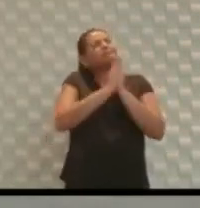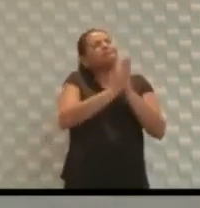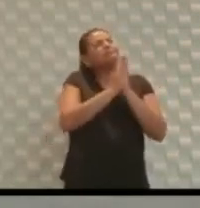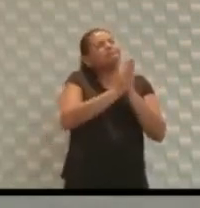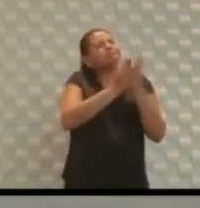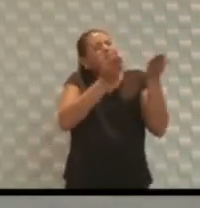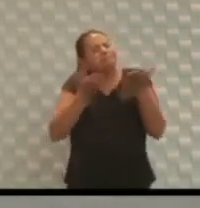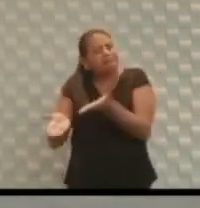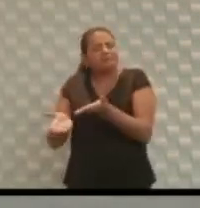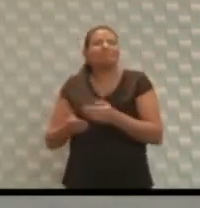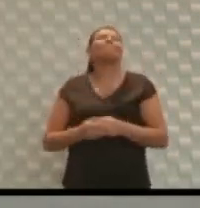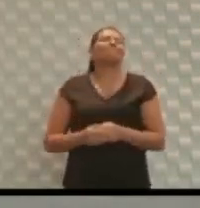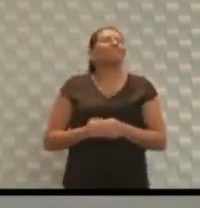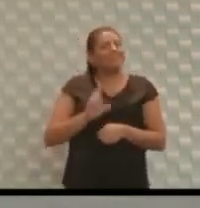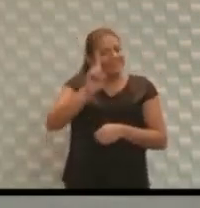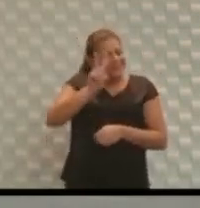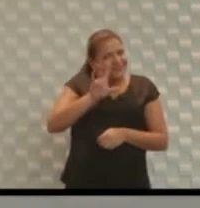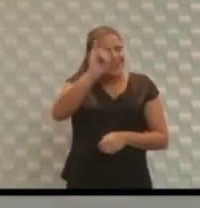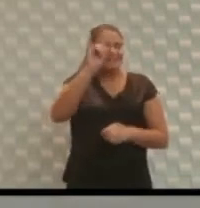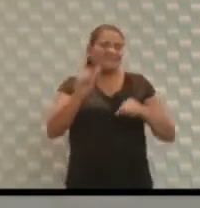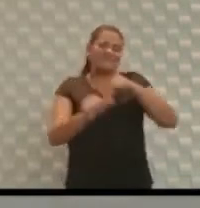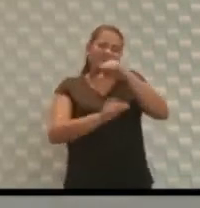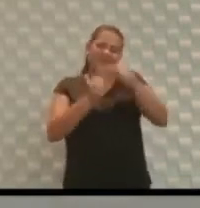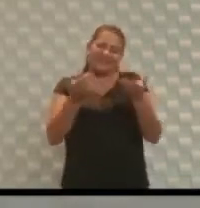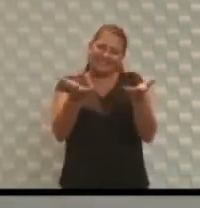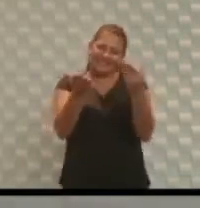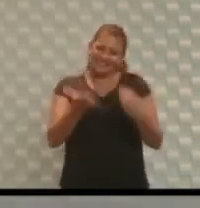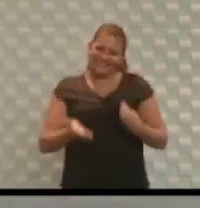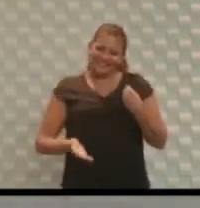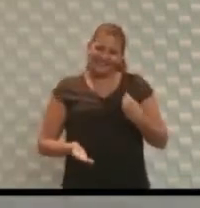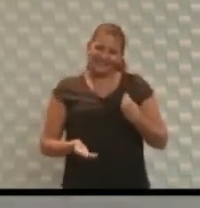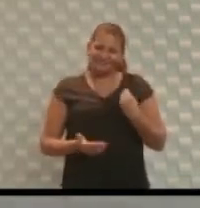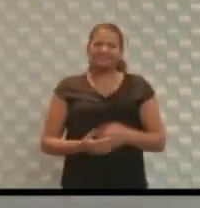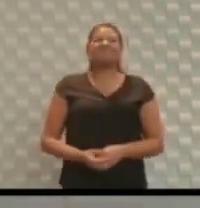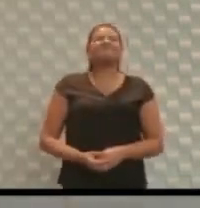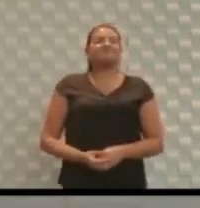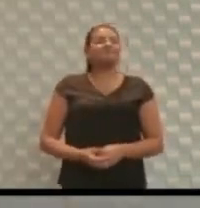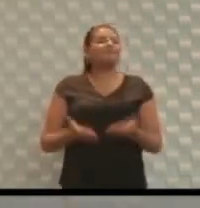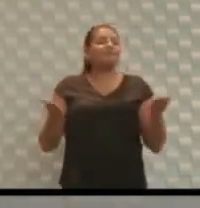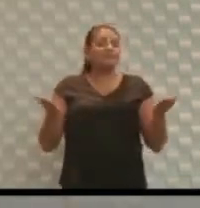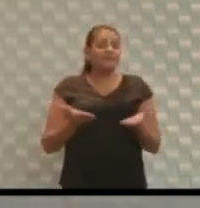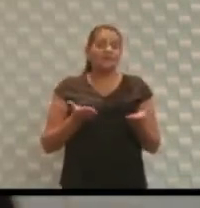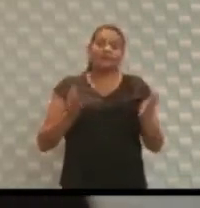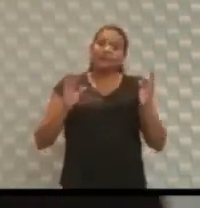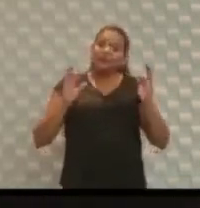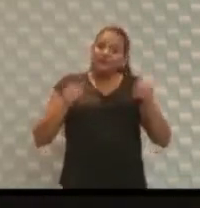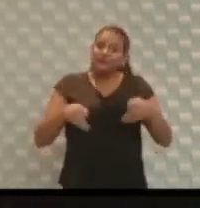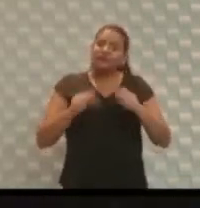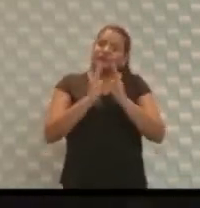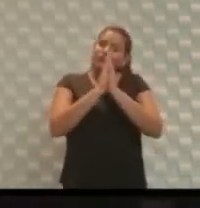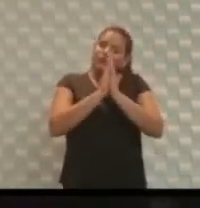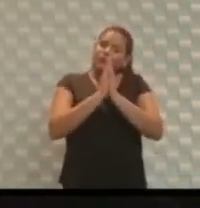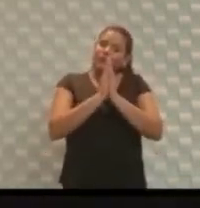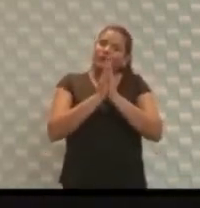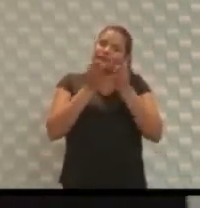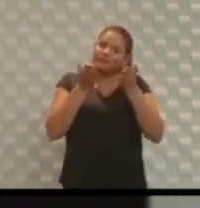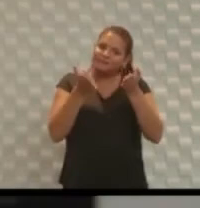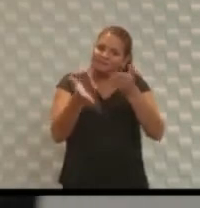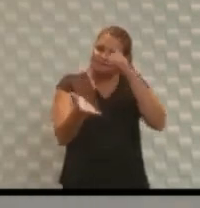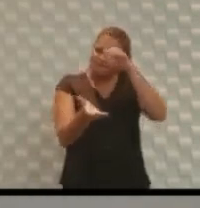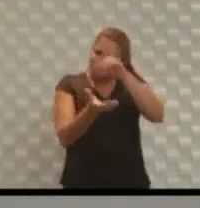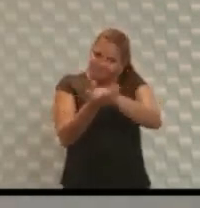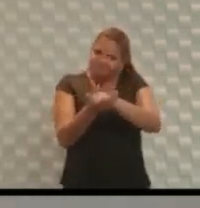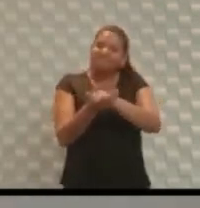Deus faz na sua vida. Eu quero terminar essa palavra, quero orar por você. Orar pelo seu